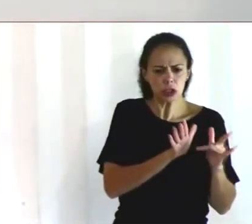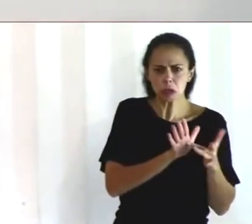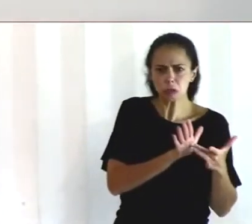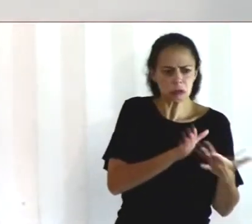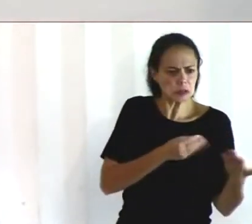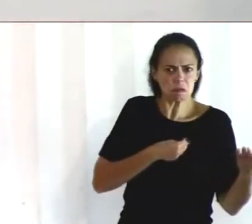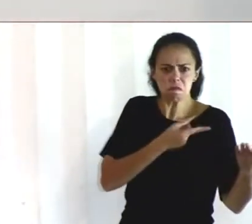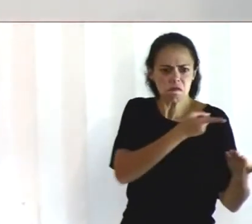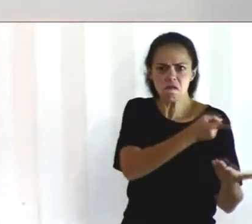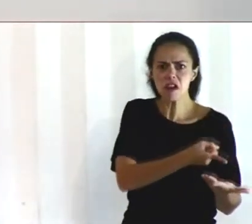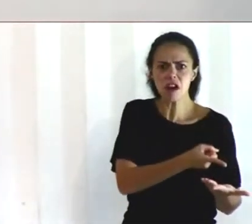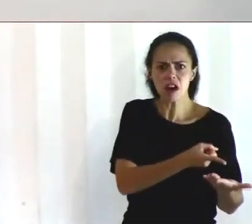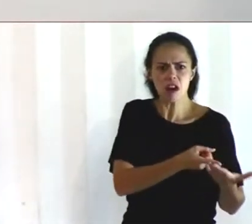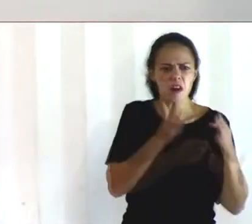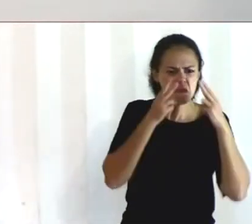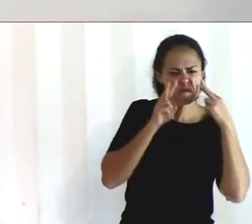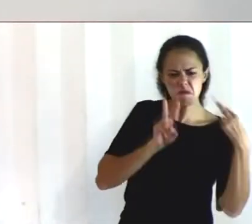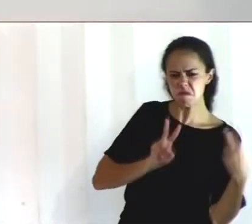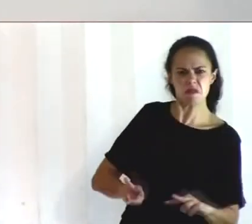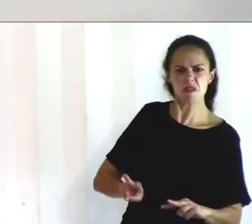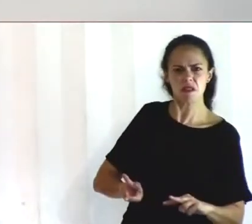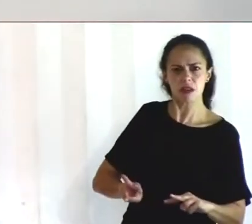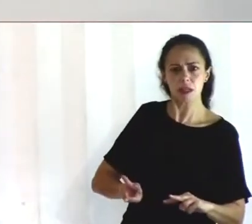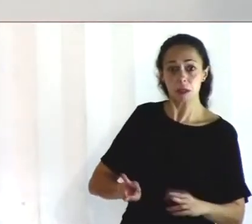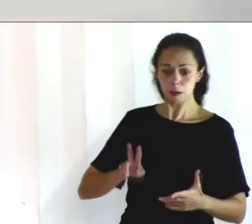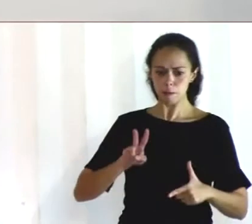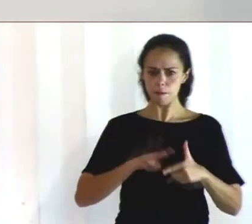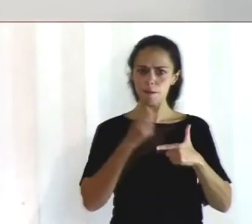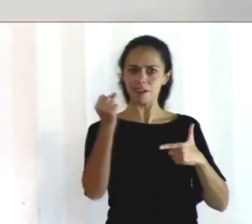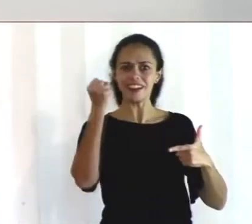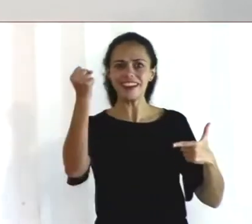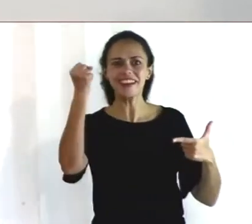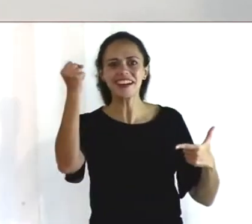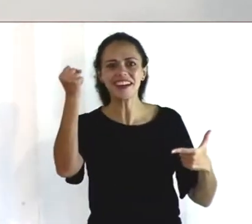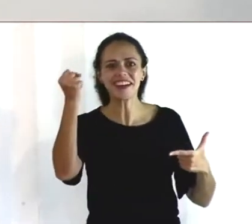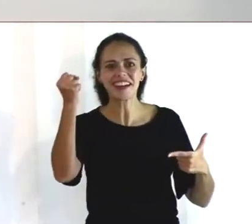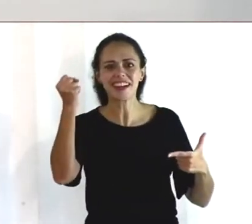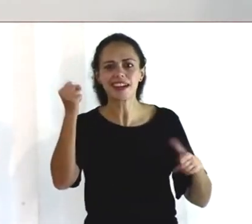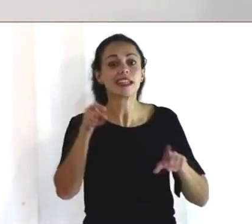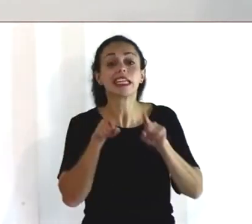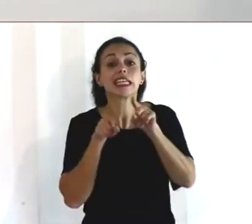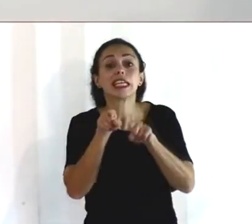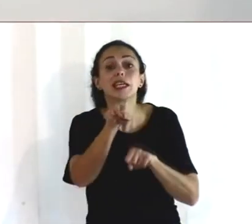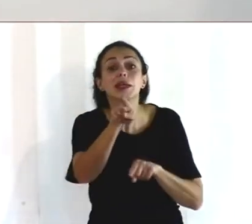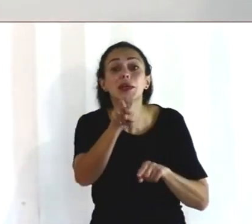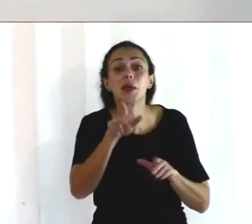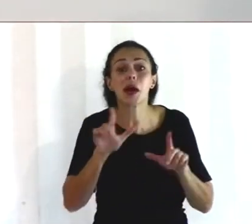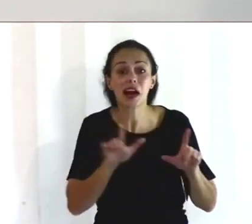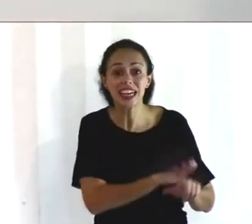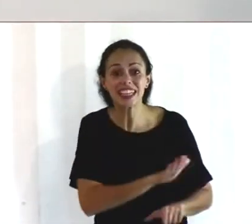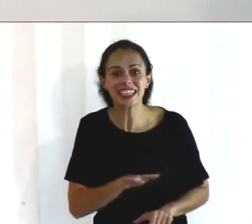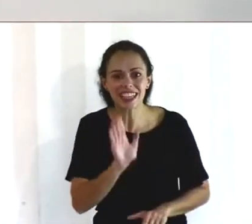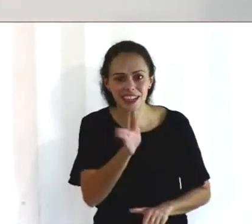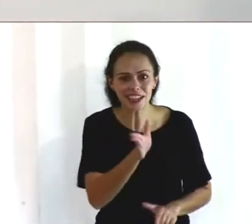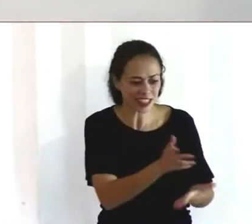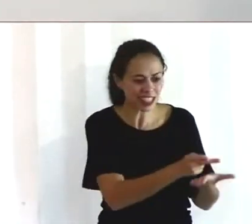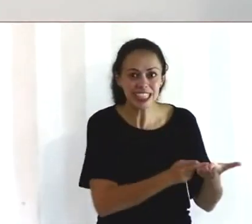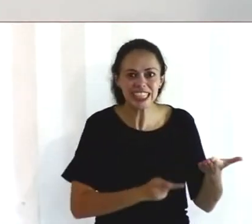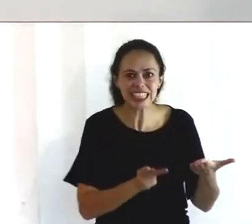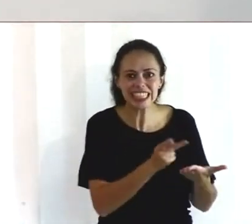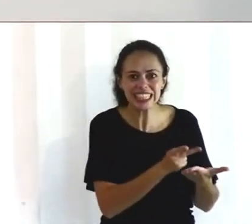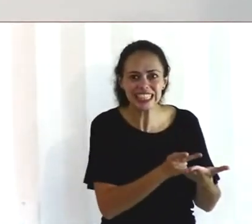sobre e dentro de uma cidade inteira, como as crianças estão fazendo o desenho agora. Mas deixa eu dizer uma coisa muito simples para